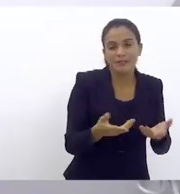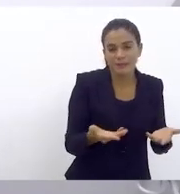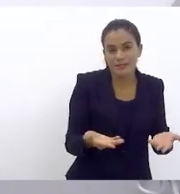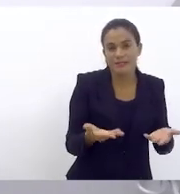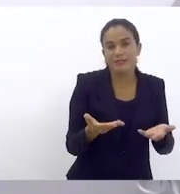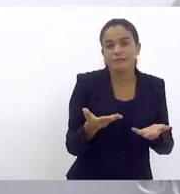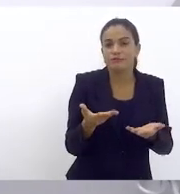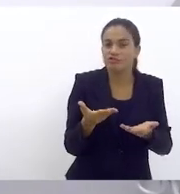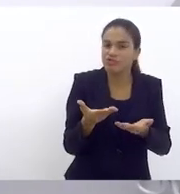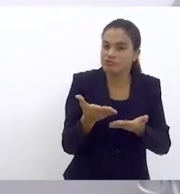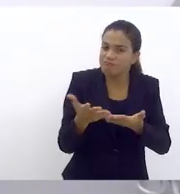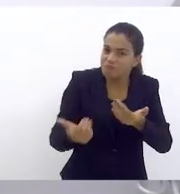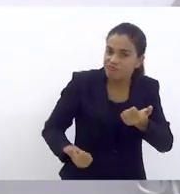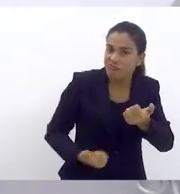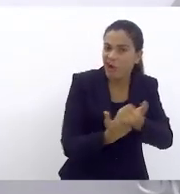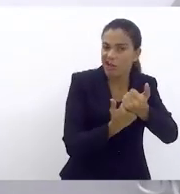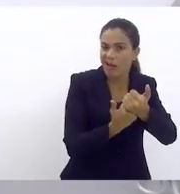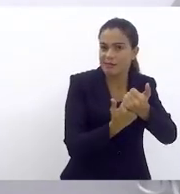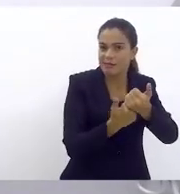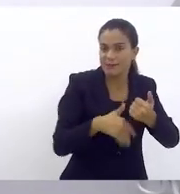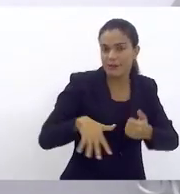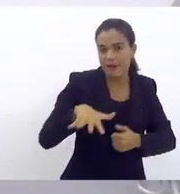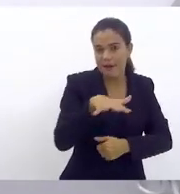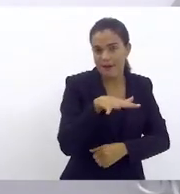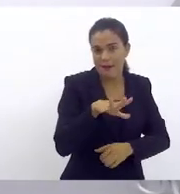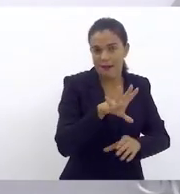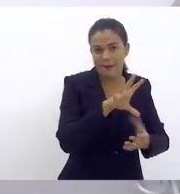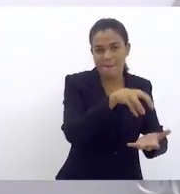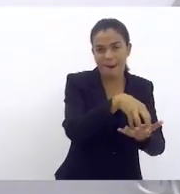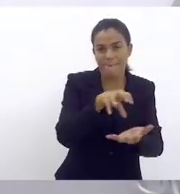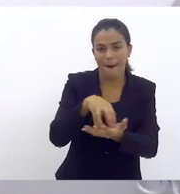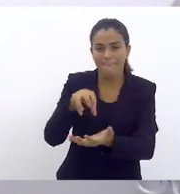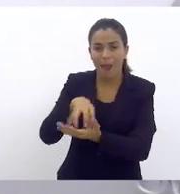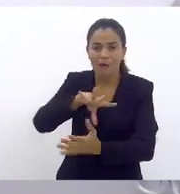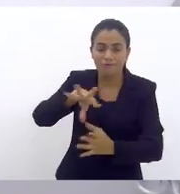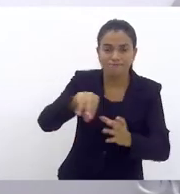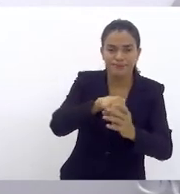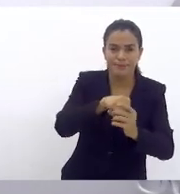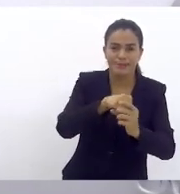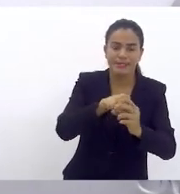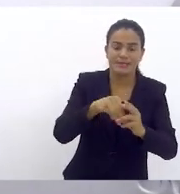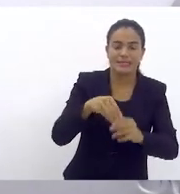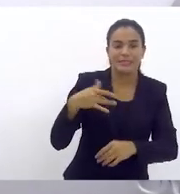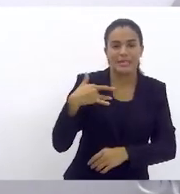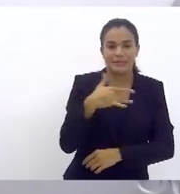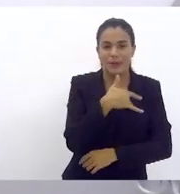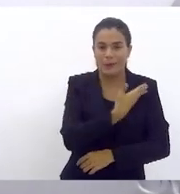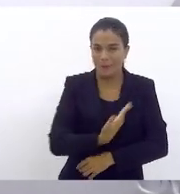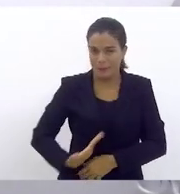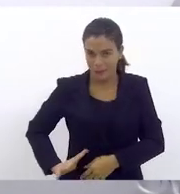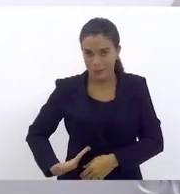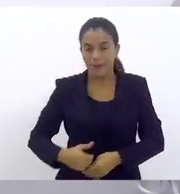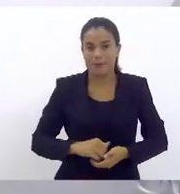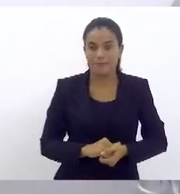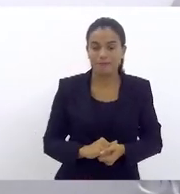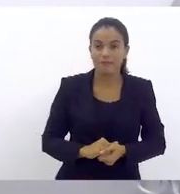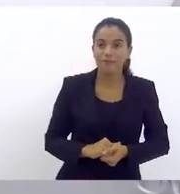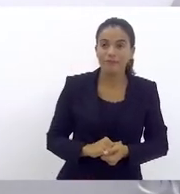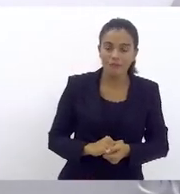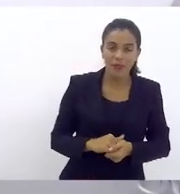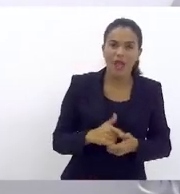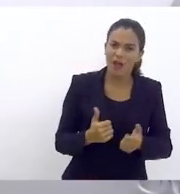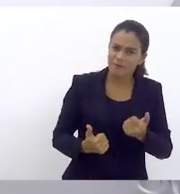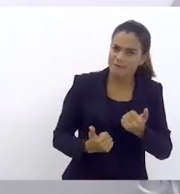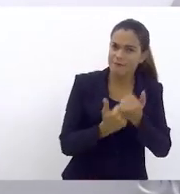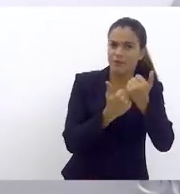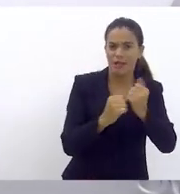essa robustez no âmbito do complexo econômico industrial da Saúde como uma das iniciativas que tem que ajudar a